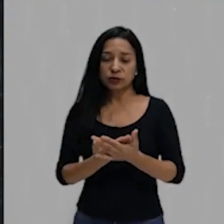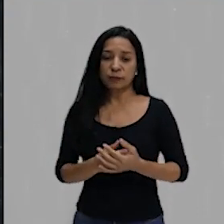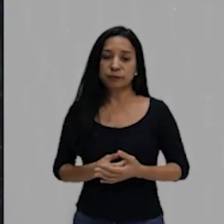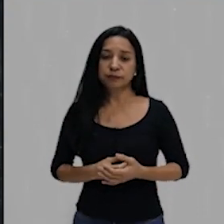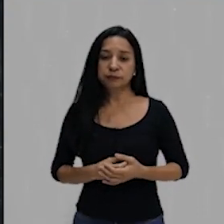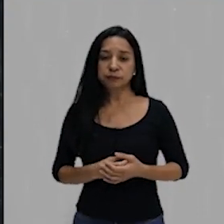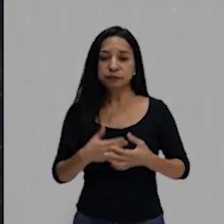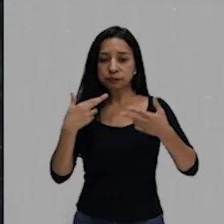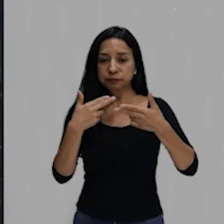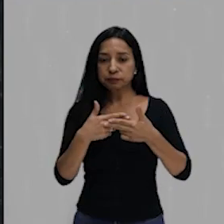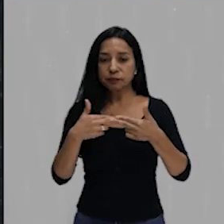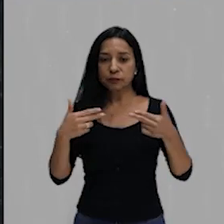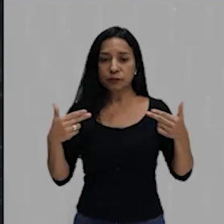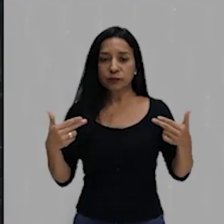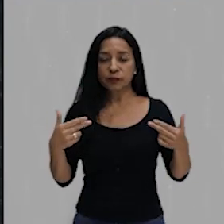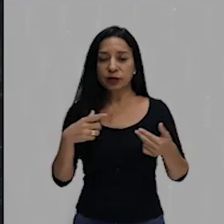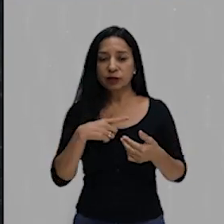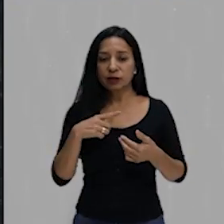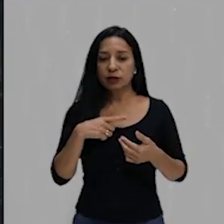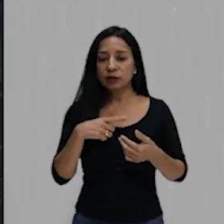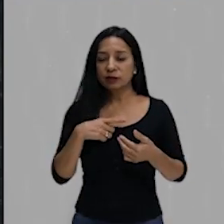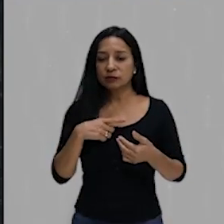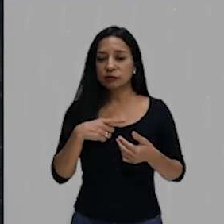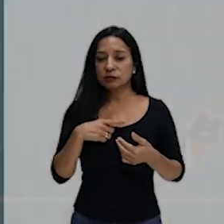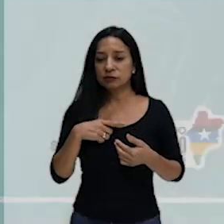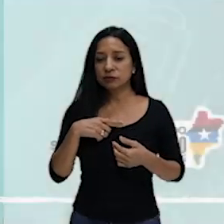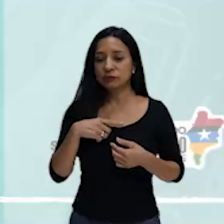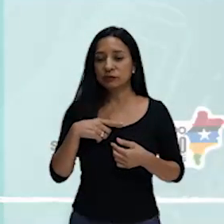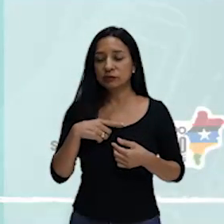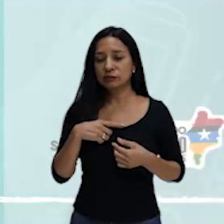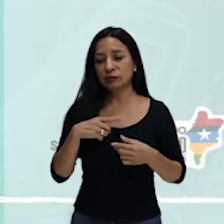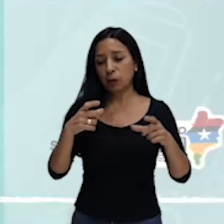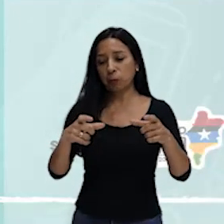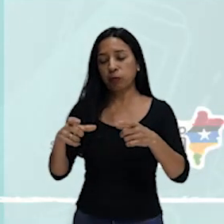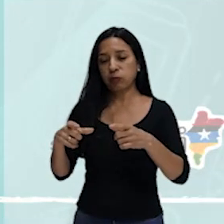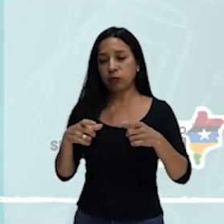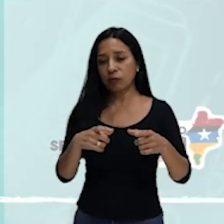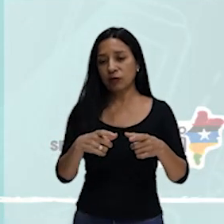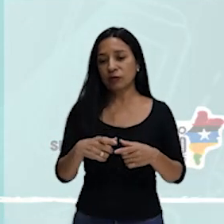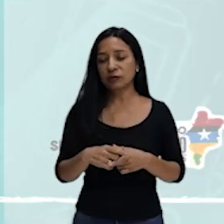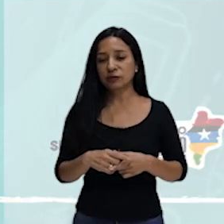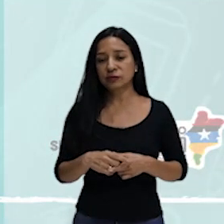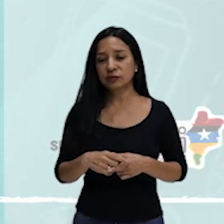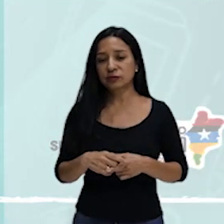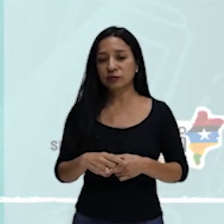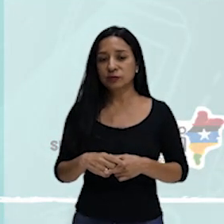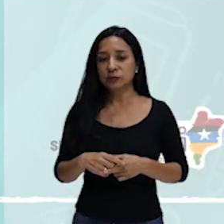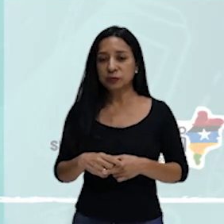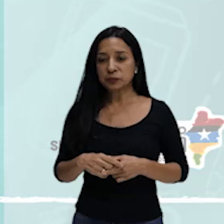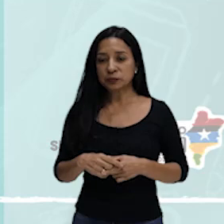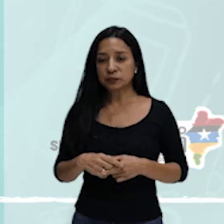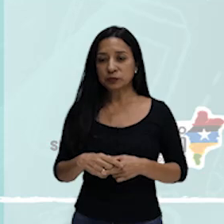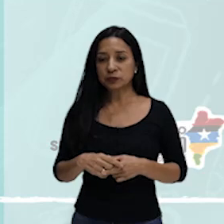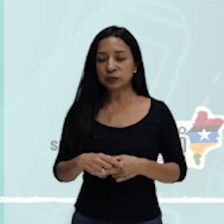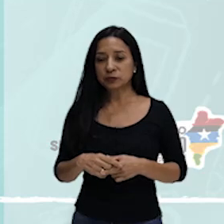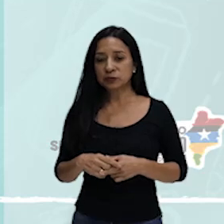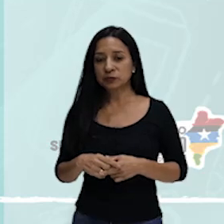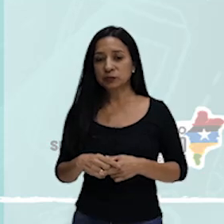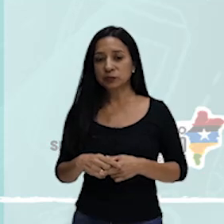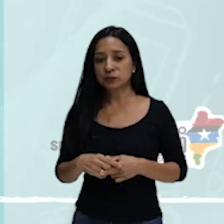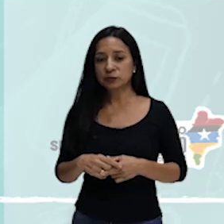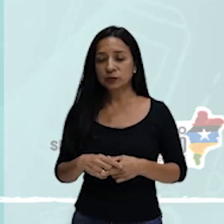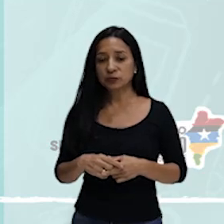ó. Existem casos, no entanto, em que certa porcentagem de portadores de